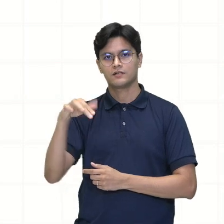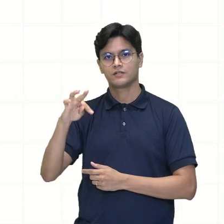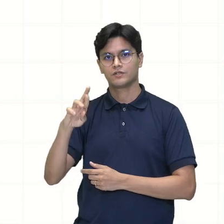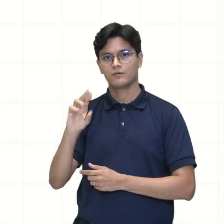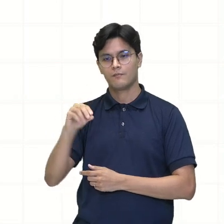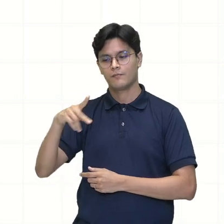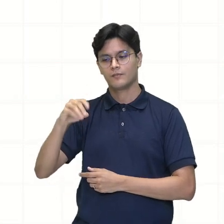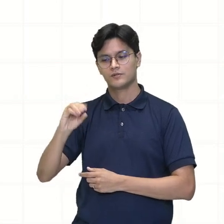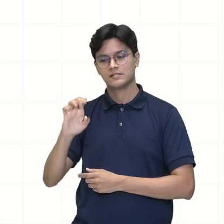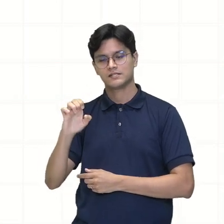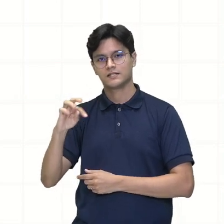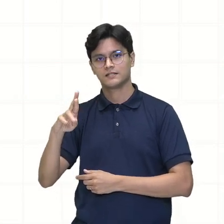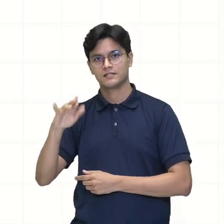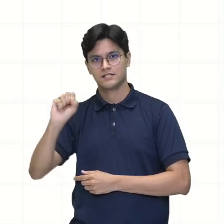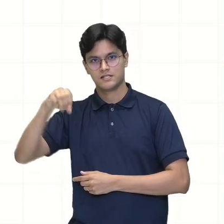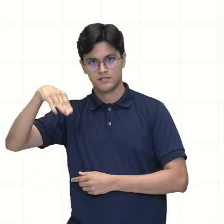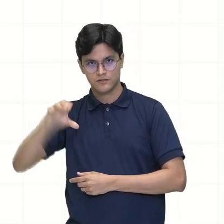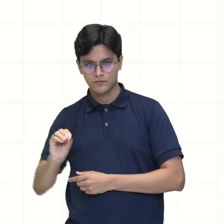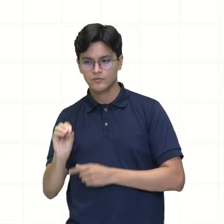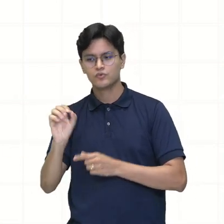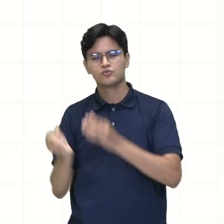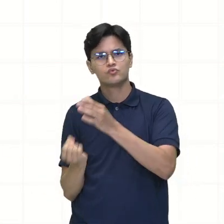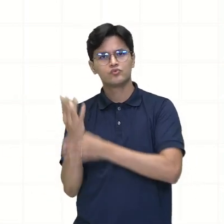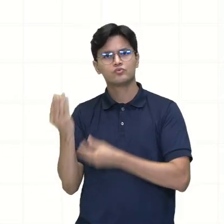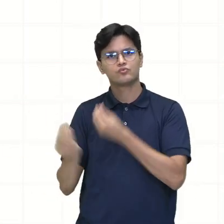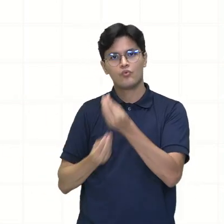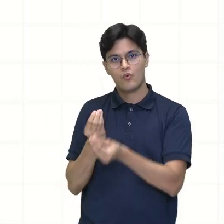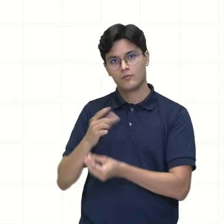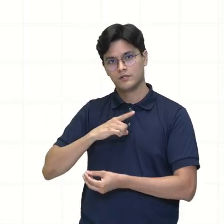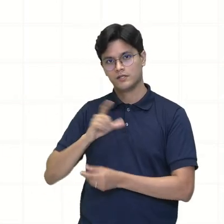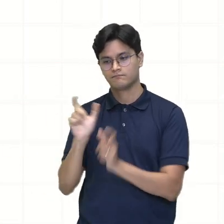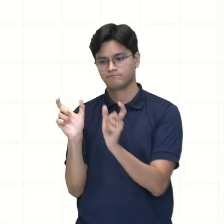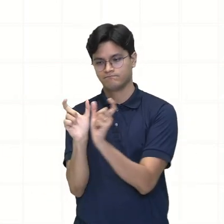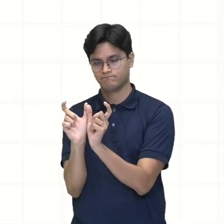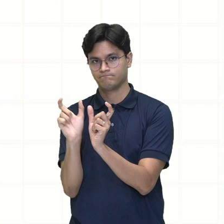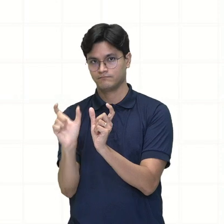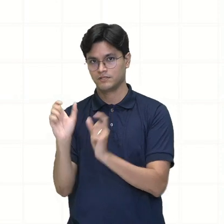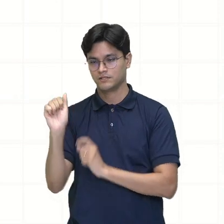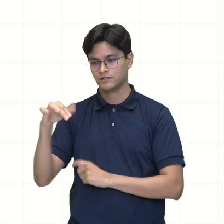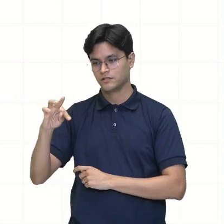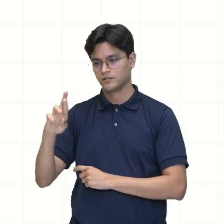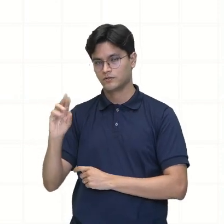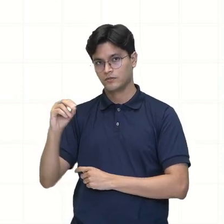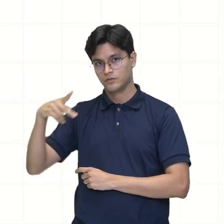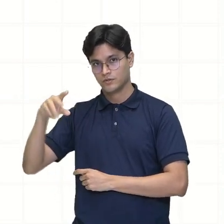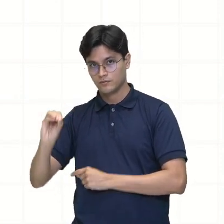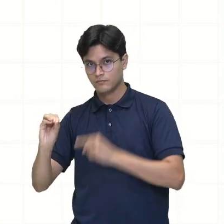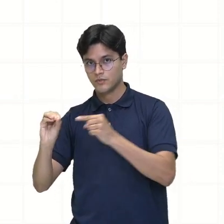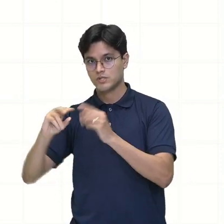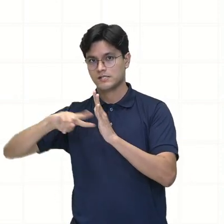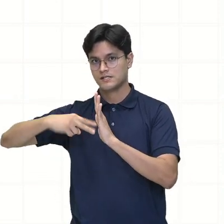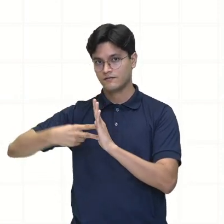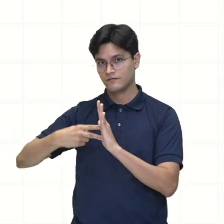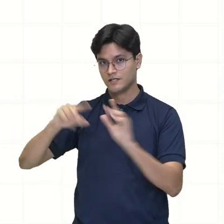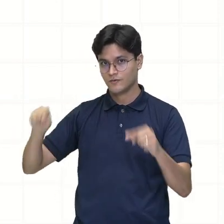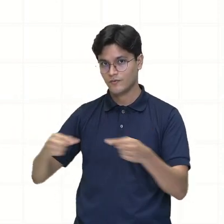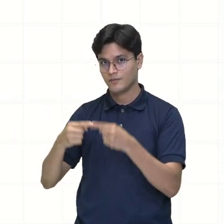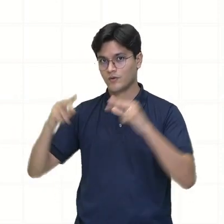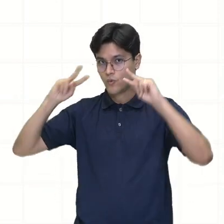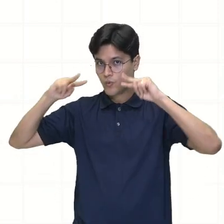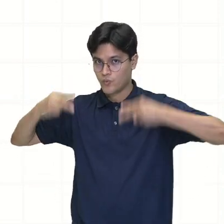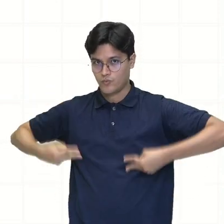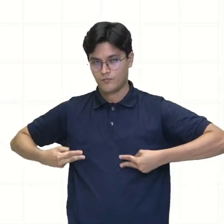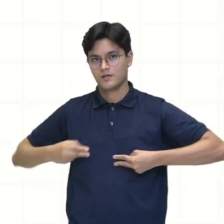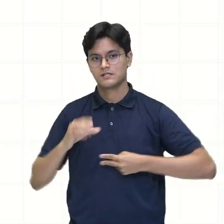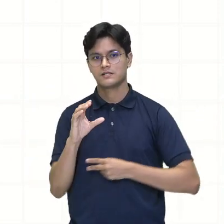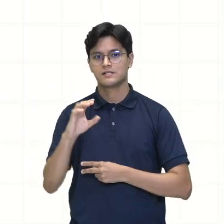né? Antropos, como eu falei para vocês anteriormente, significa humano e kentron